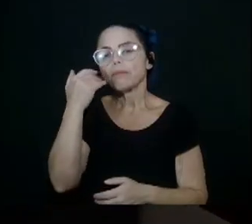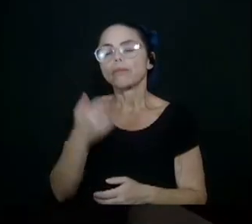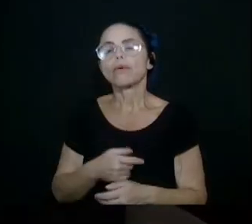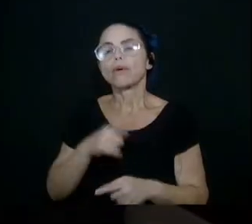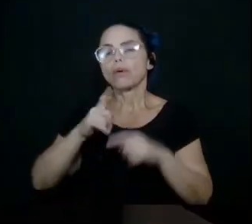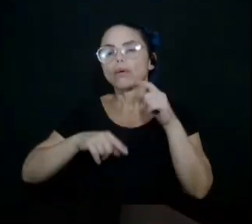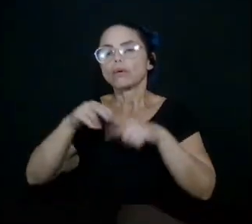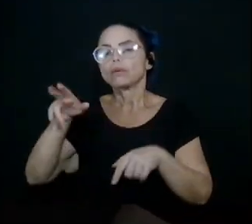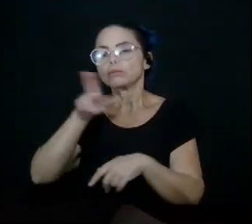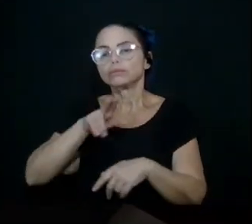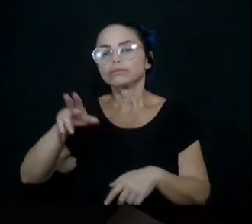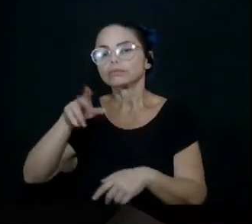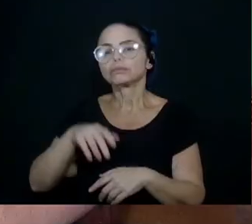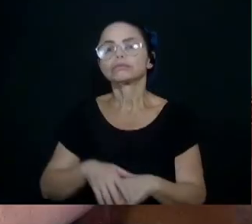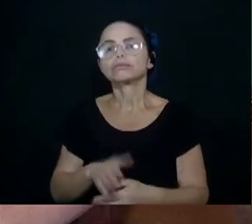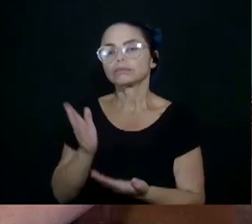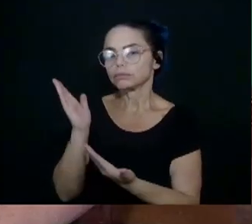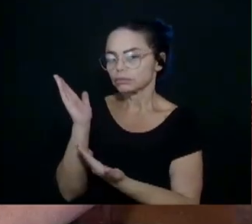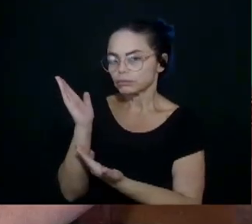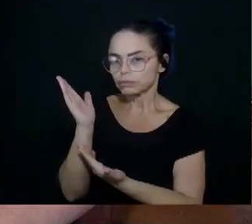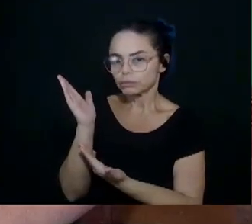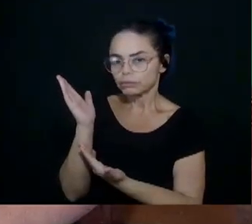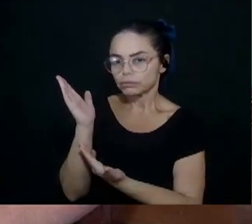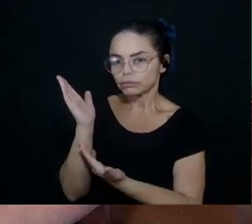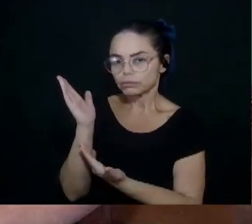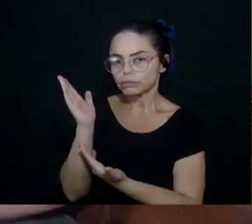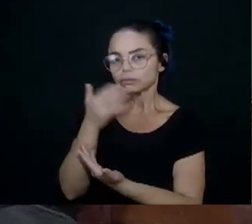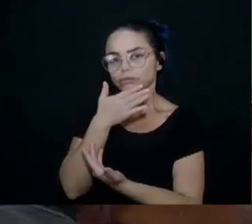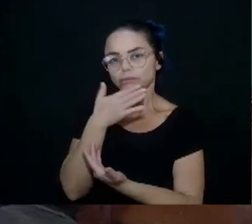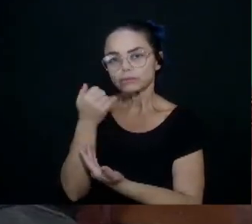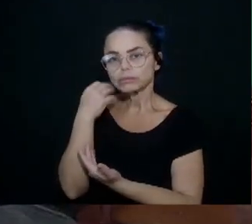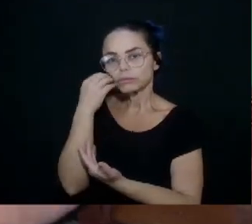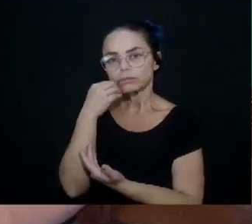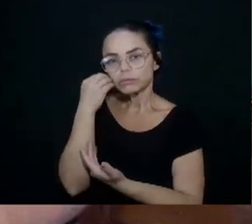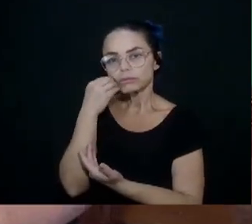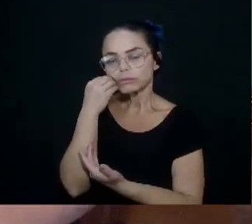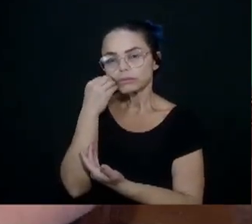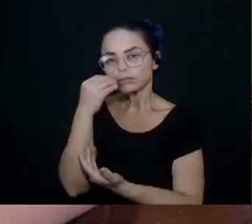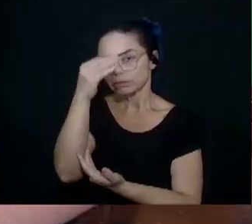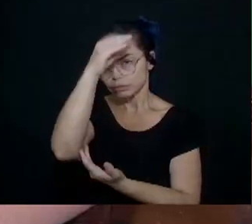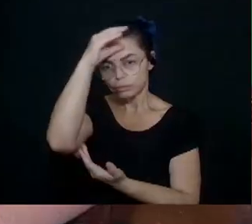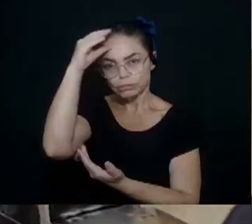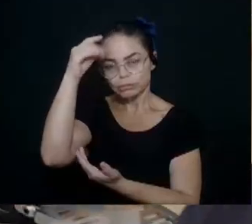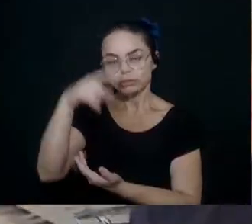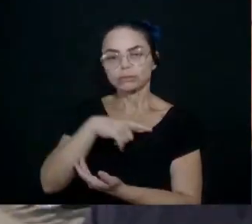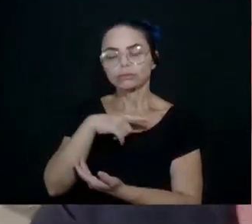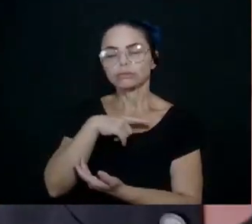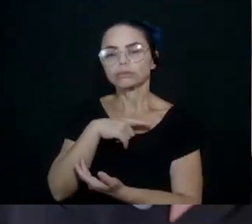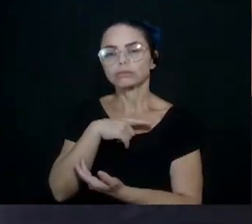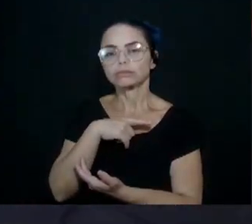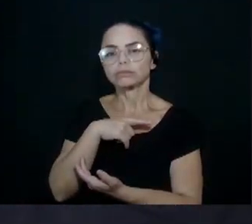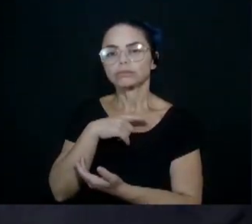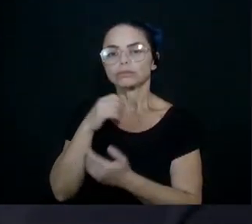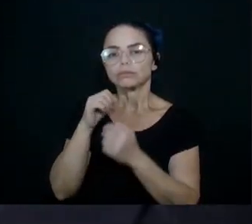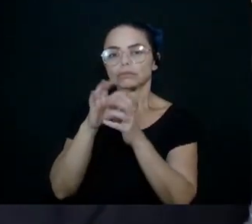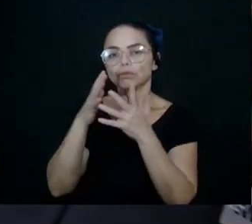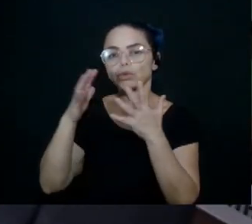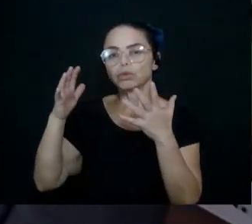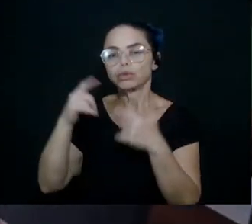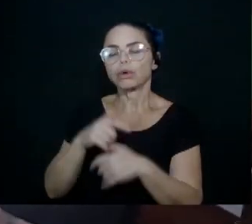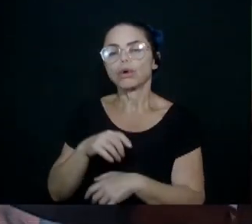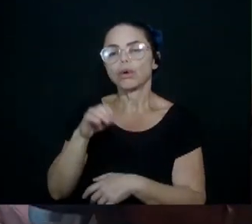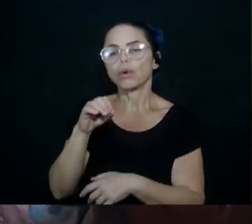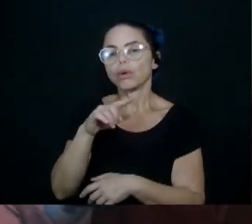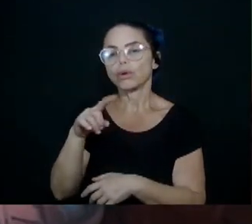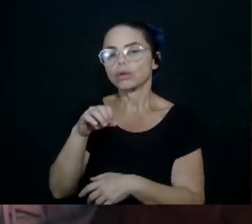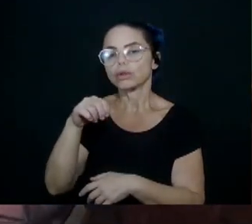da barboterapia para que se tenha uma melhor experiência do cliente. Nós, inclusive, temos vaporizador de ozônio, então virou, assim,